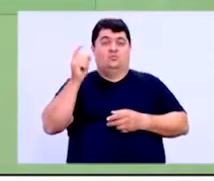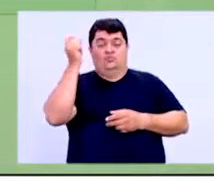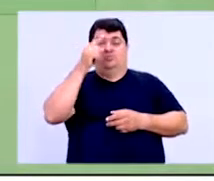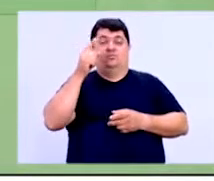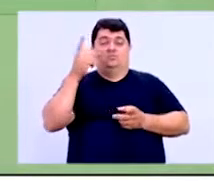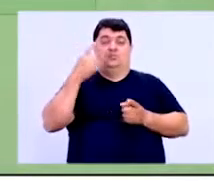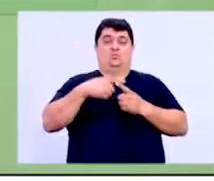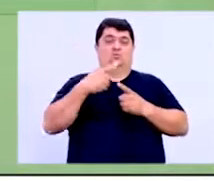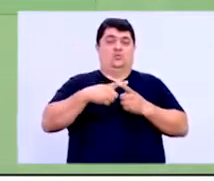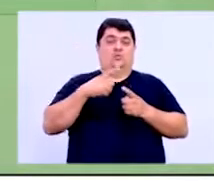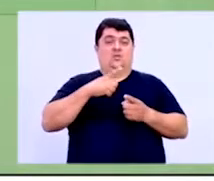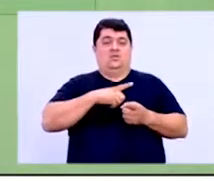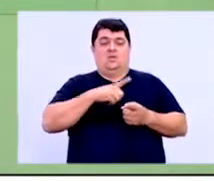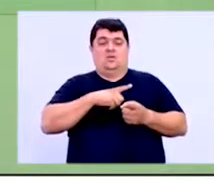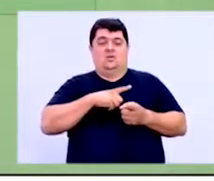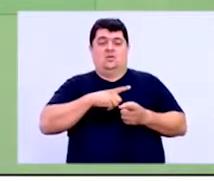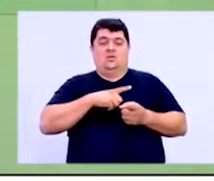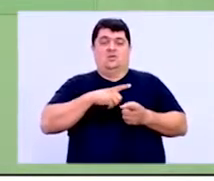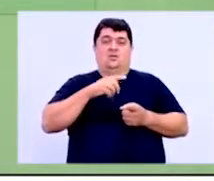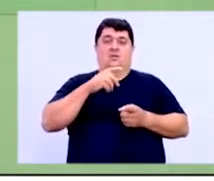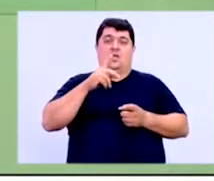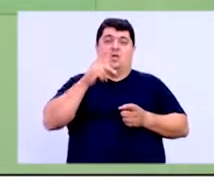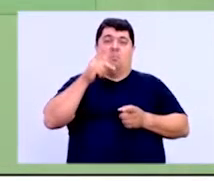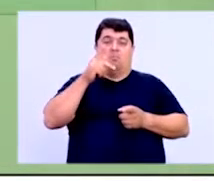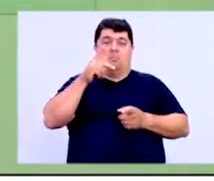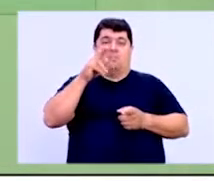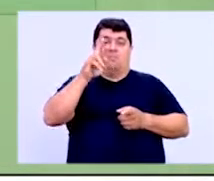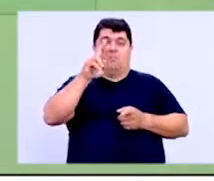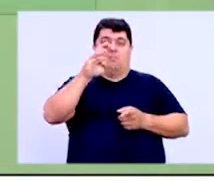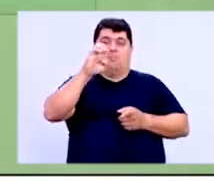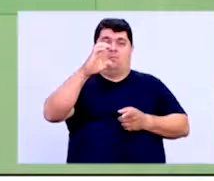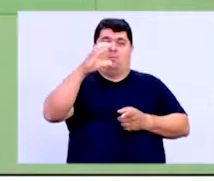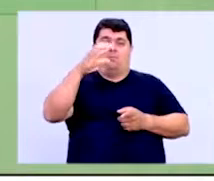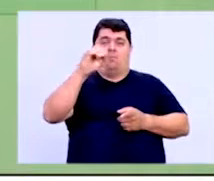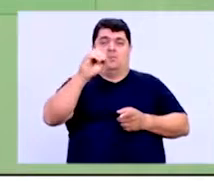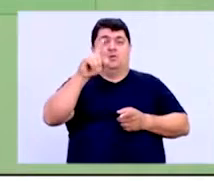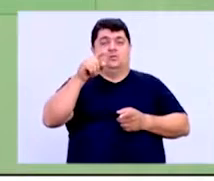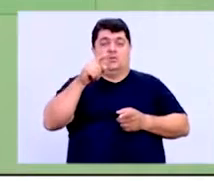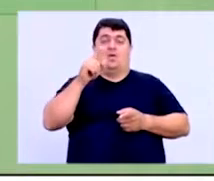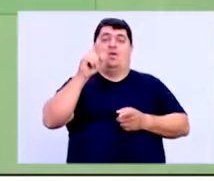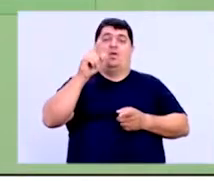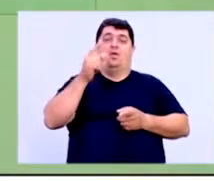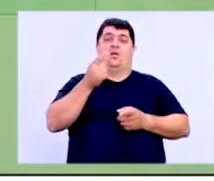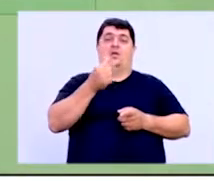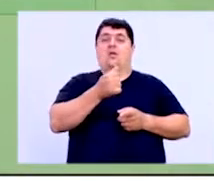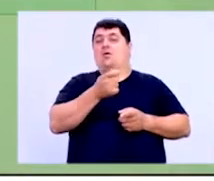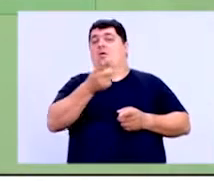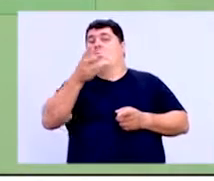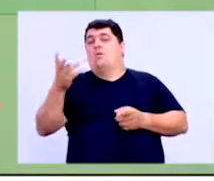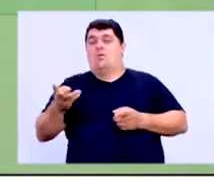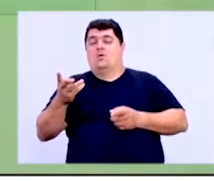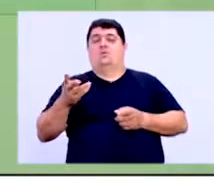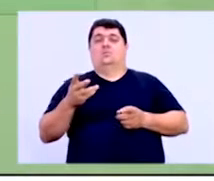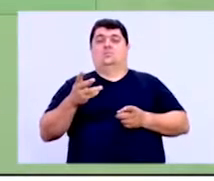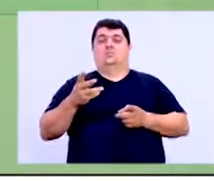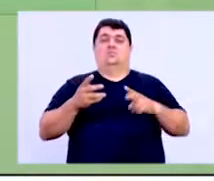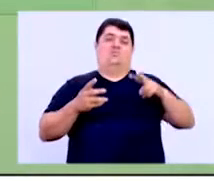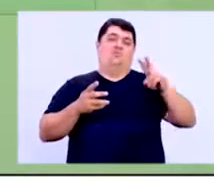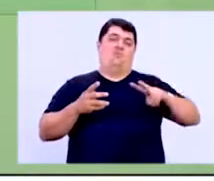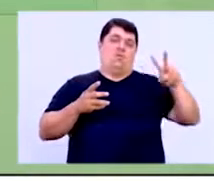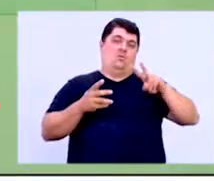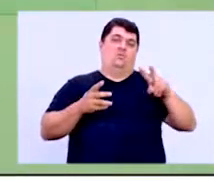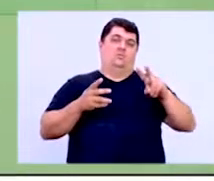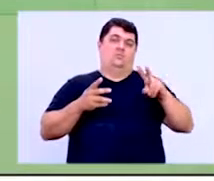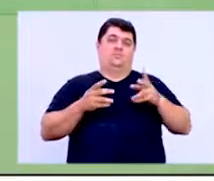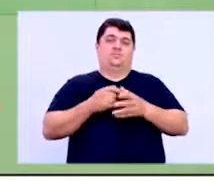que veremos é o quê? Preço. O preço é a expressão quantitativa do valor. Então,